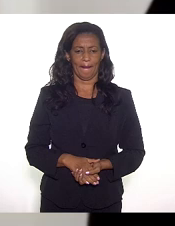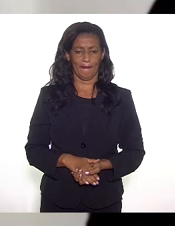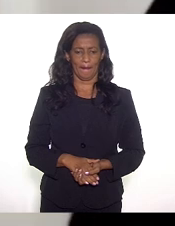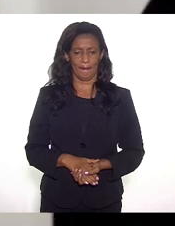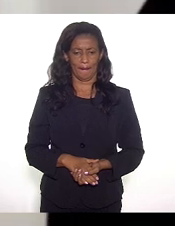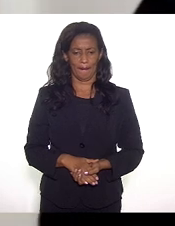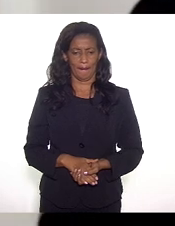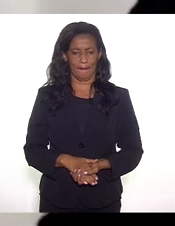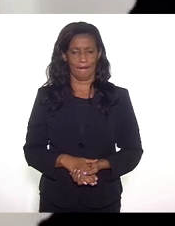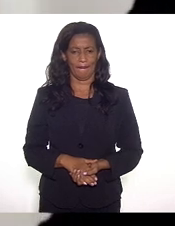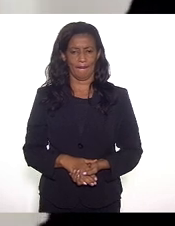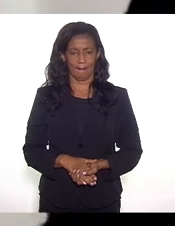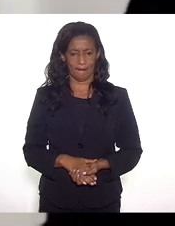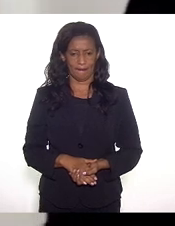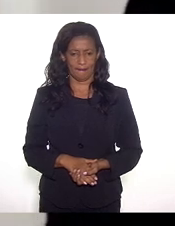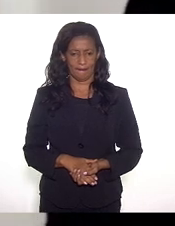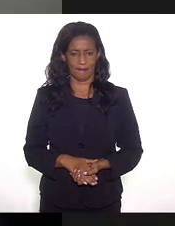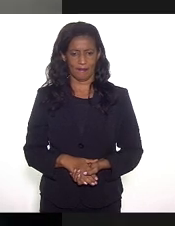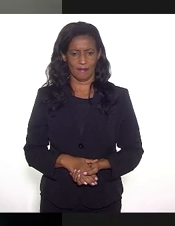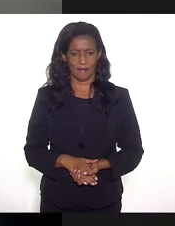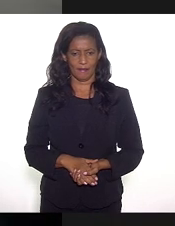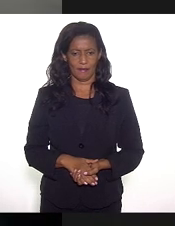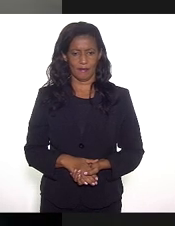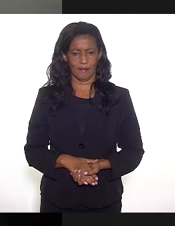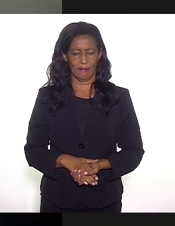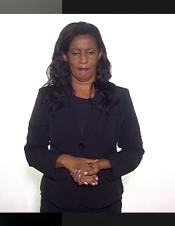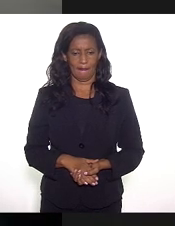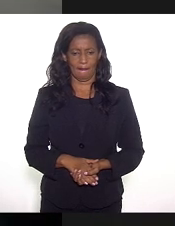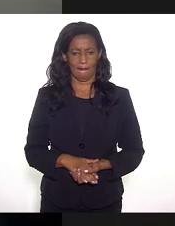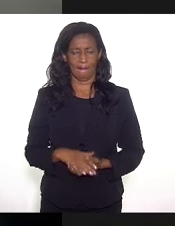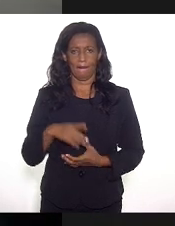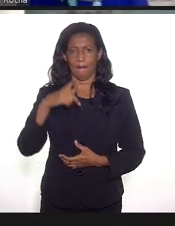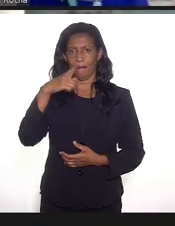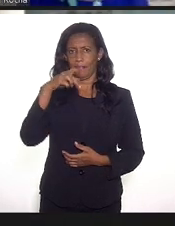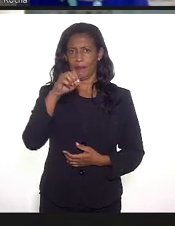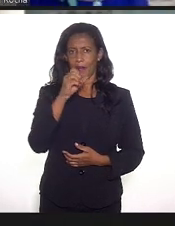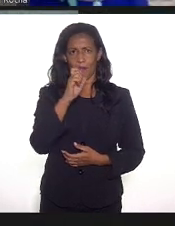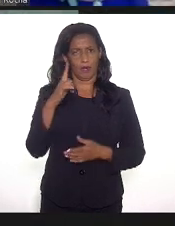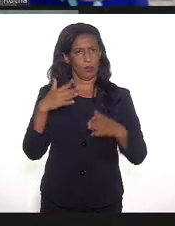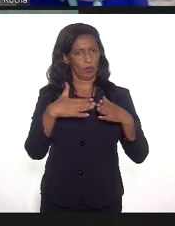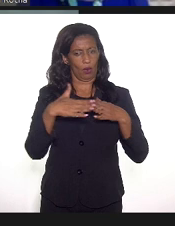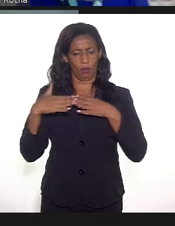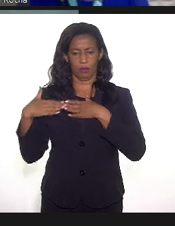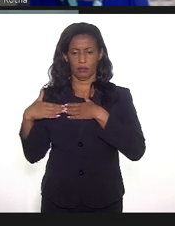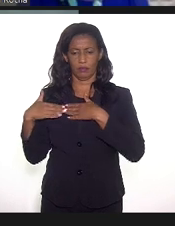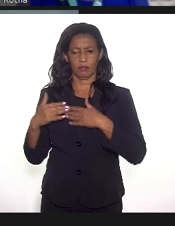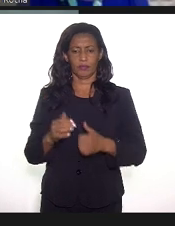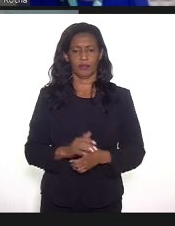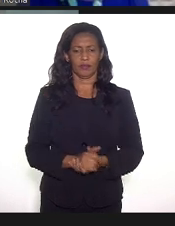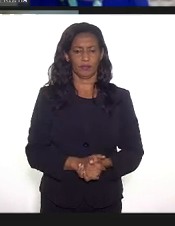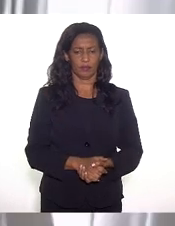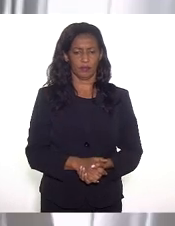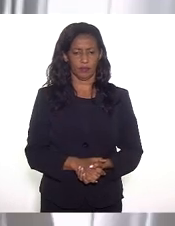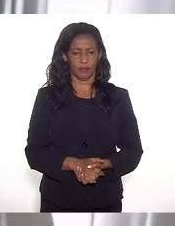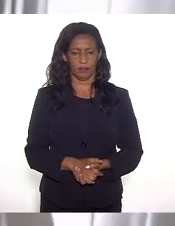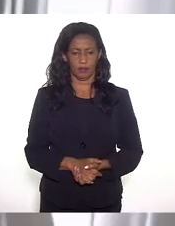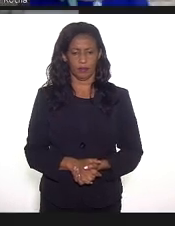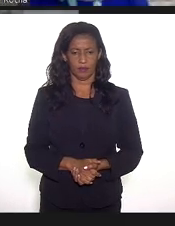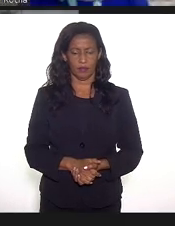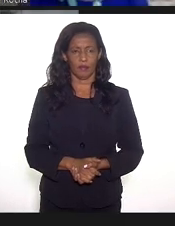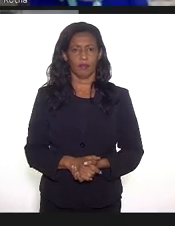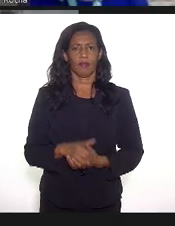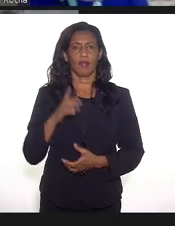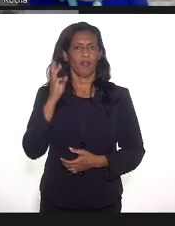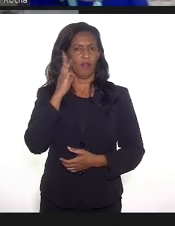promulgação. Abstenção do pessoal, senhor presidente. Do novo e do pessoal. Quero abrir a discussão também, André, por favor. Abstenção,